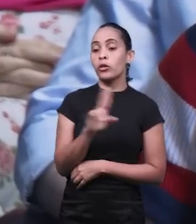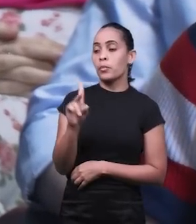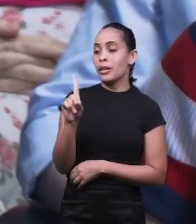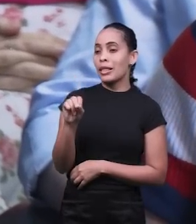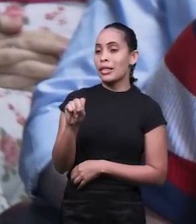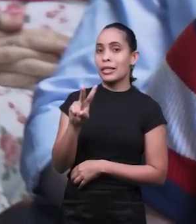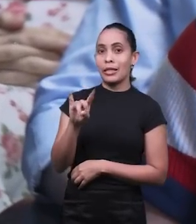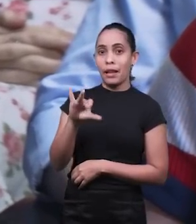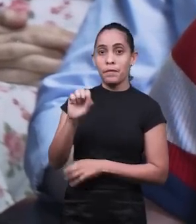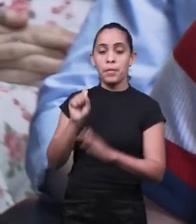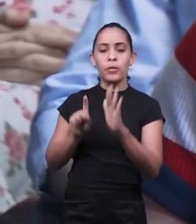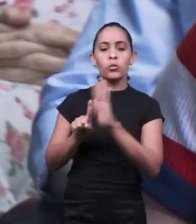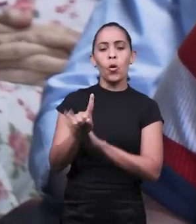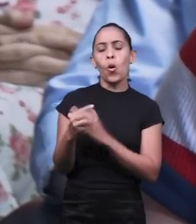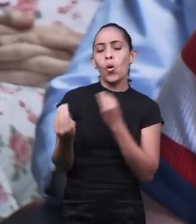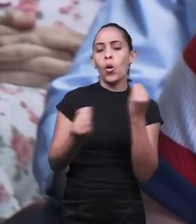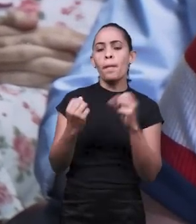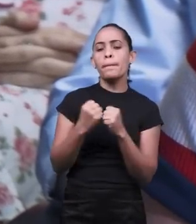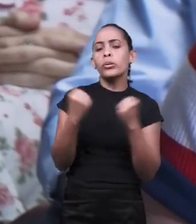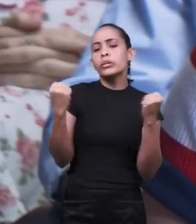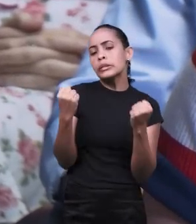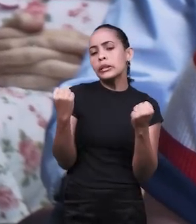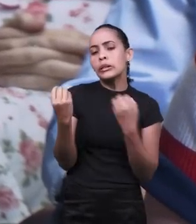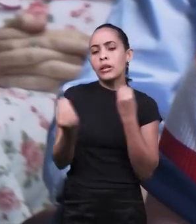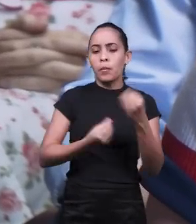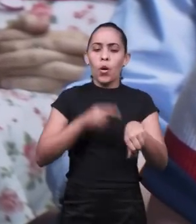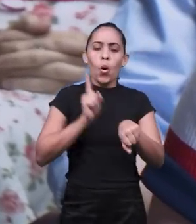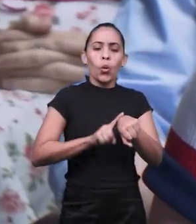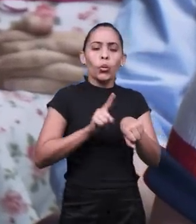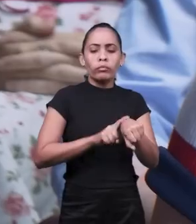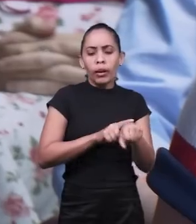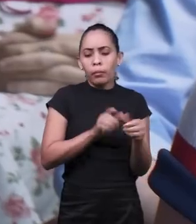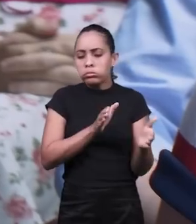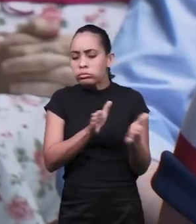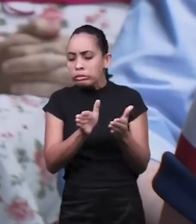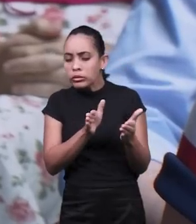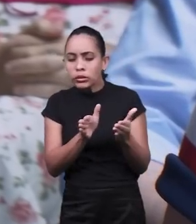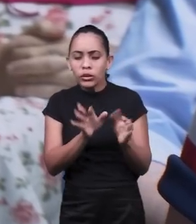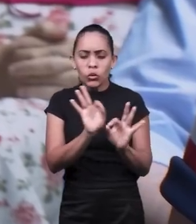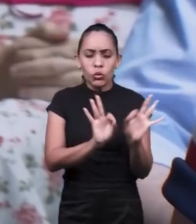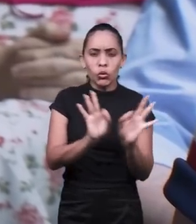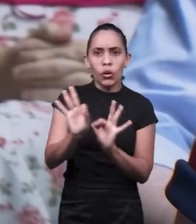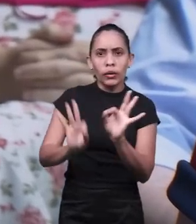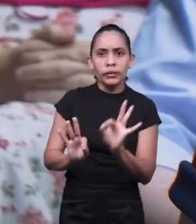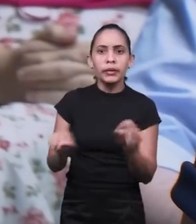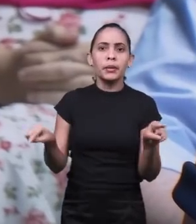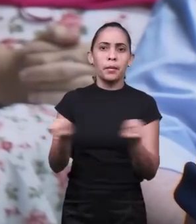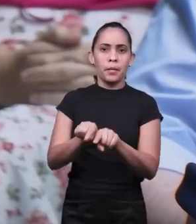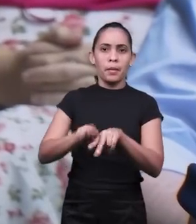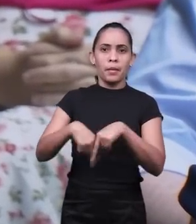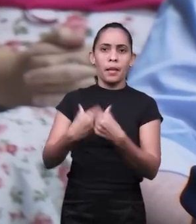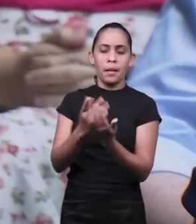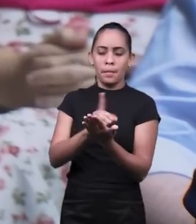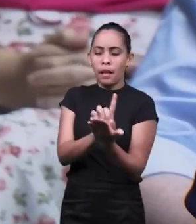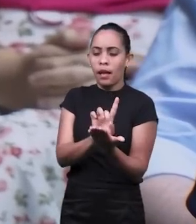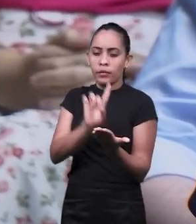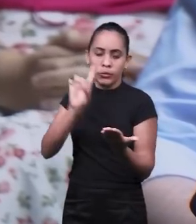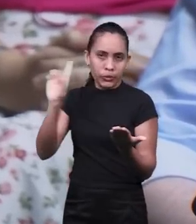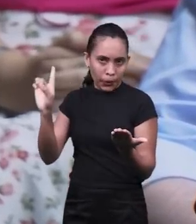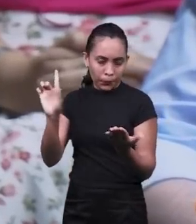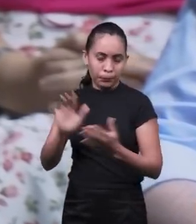deseja saber como é possível o jovem administrar o seu tempo entre os estudos e a leitura da palavra do